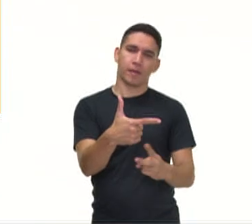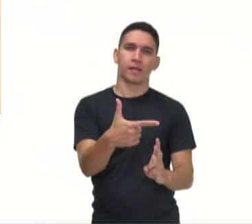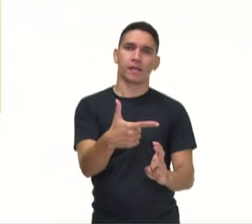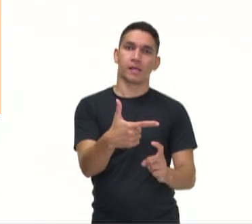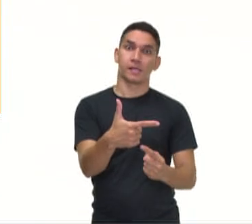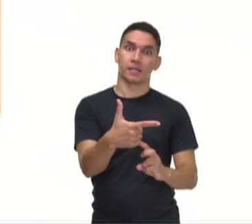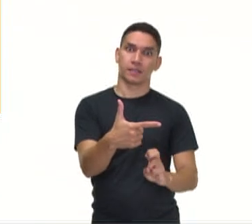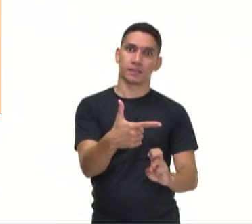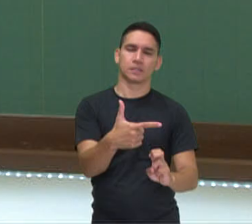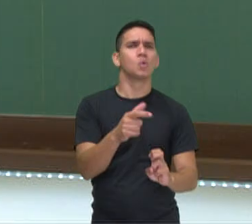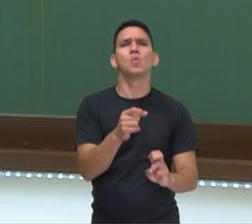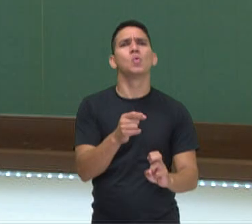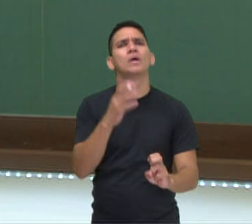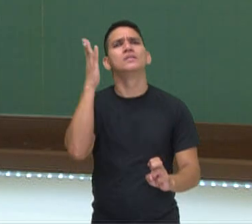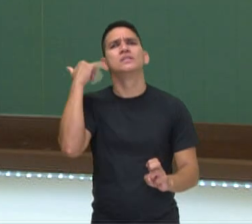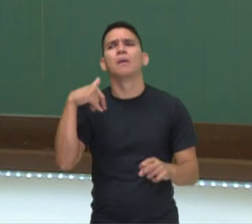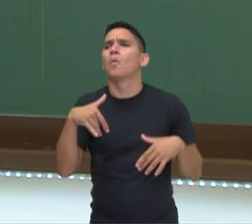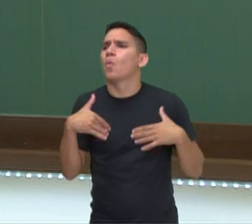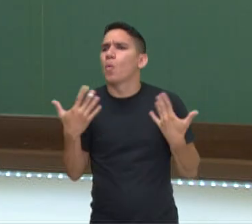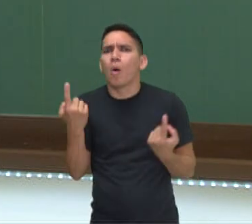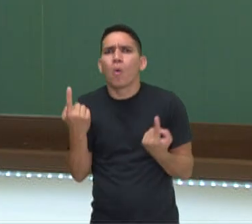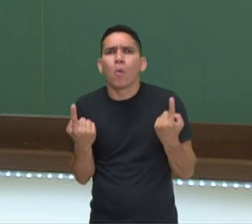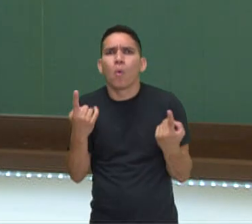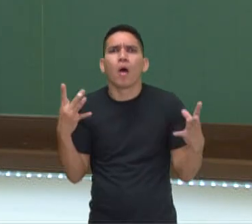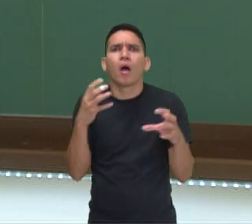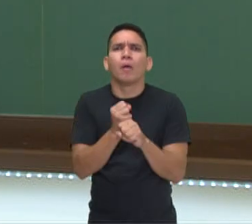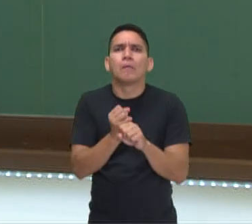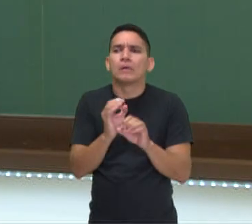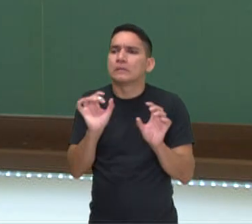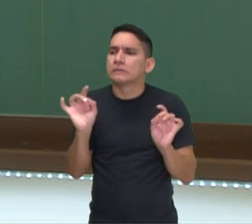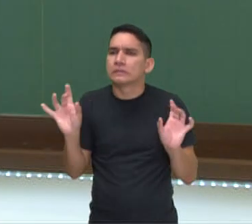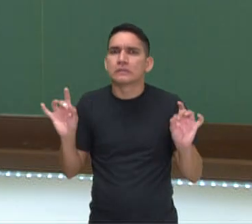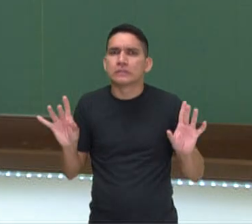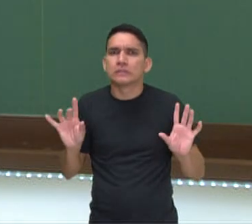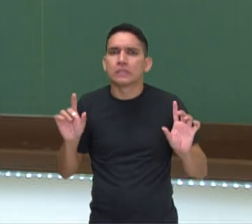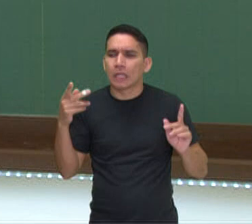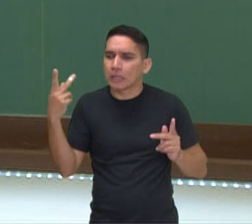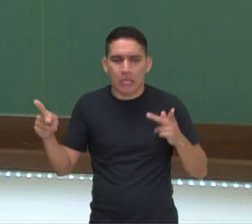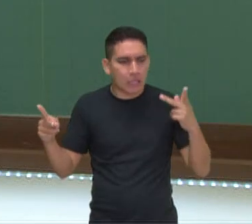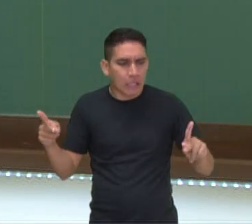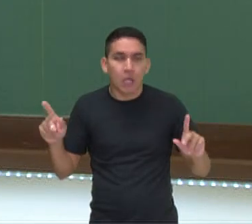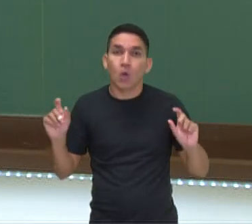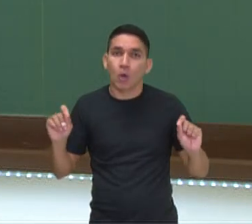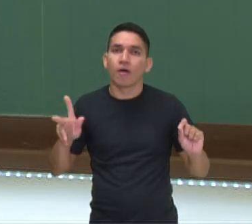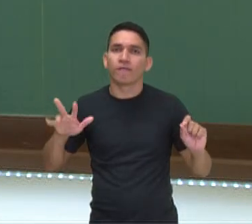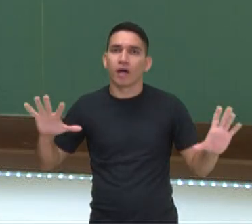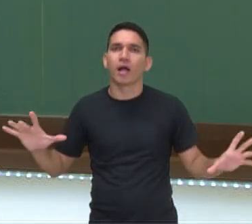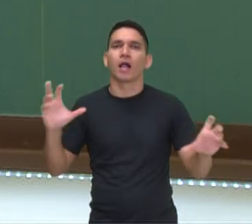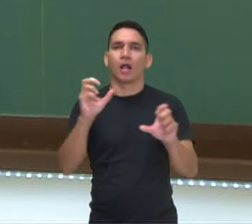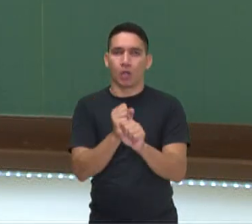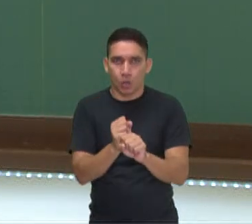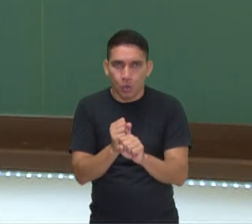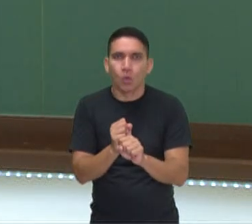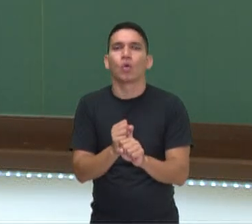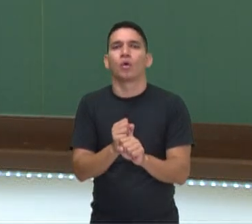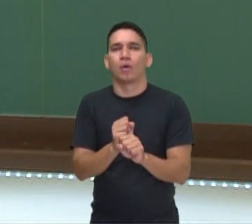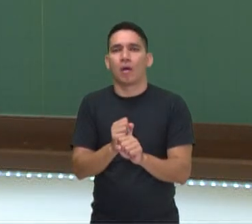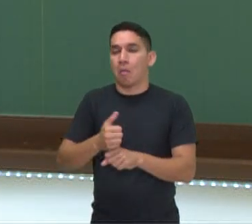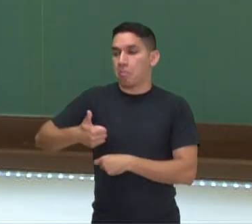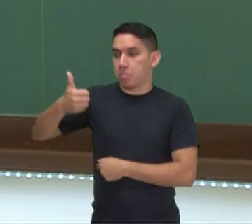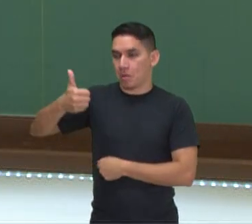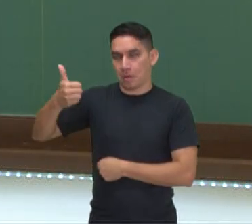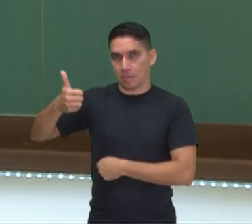agora para saber a pontuação de cada um deles? Nós vamos somar, né, os pontos aqui da